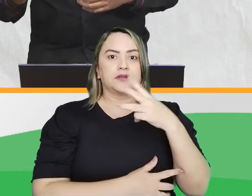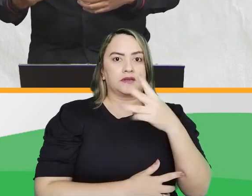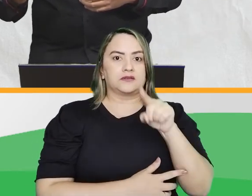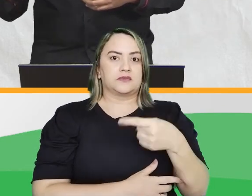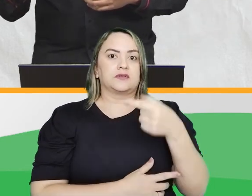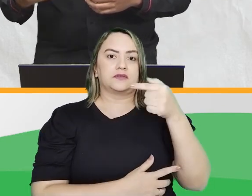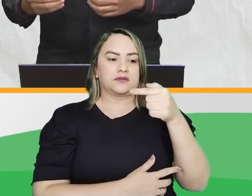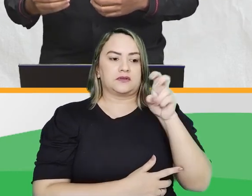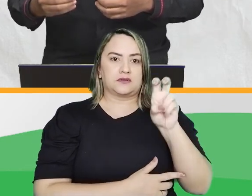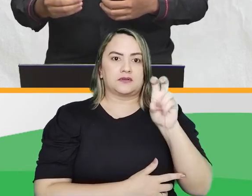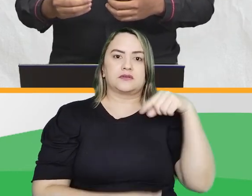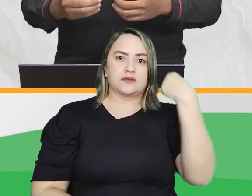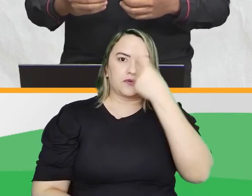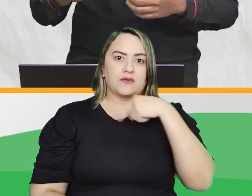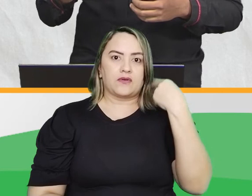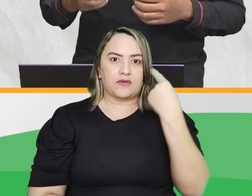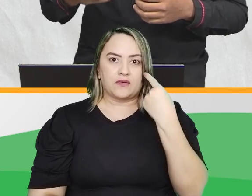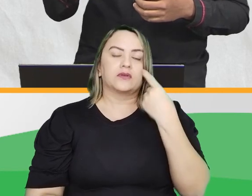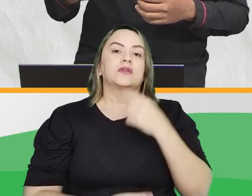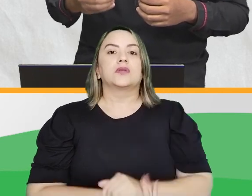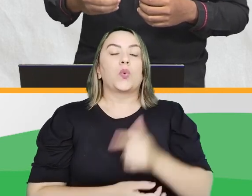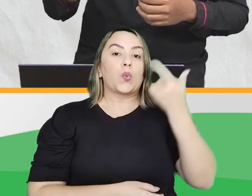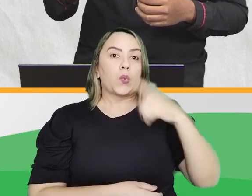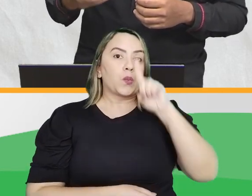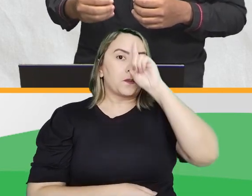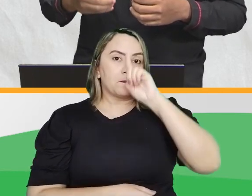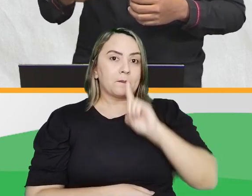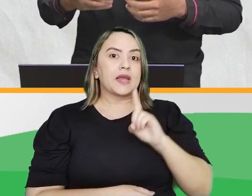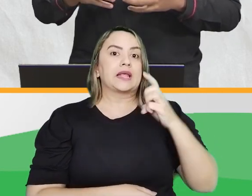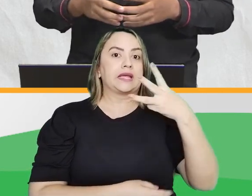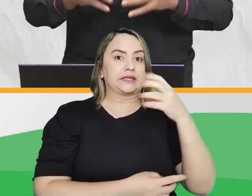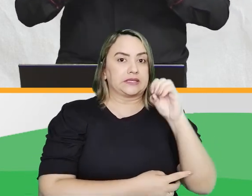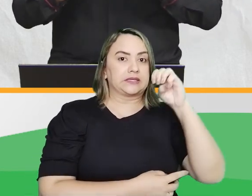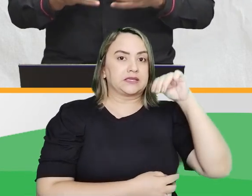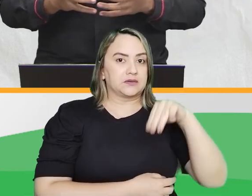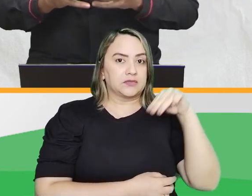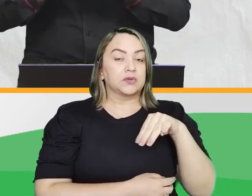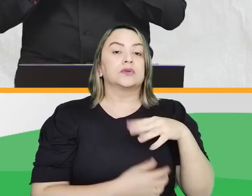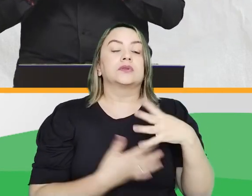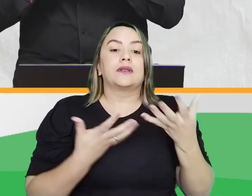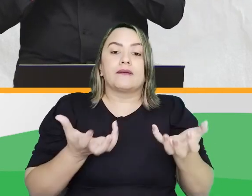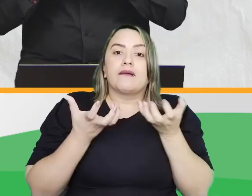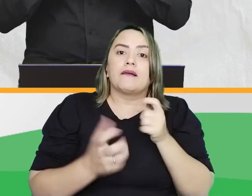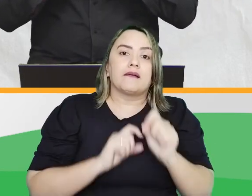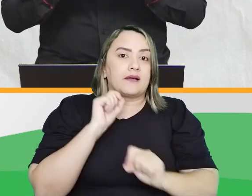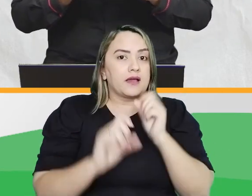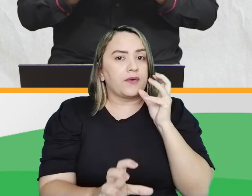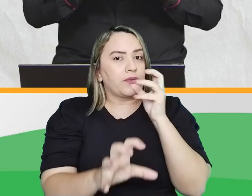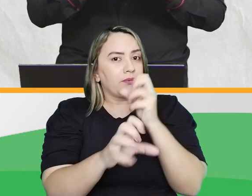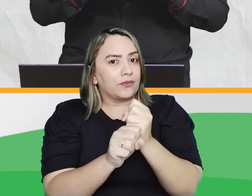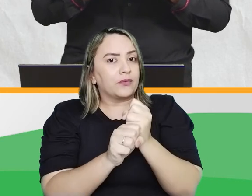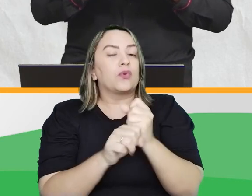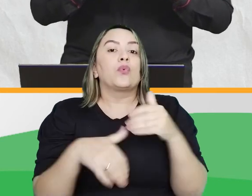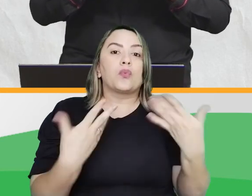em 3,75 horas e uma lâmpada incandescente em meia hora é. Vamos entender. Ele quer que eu